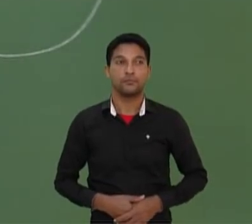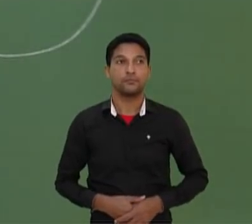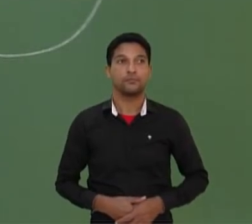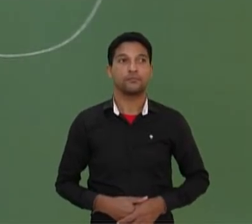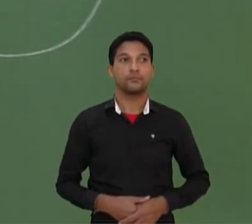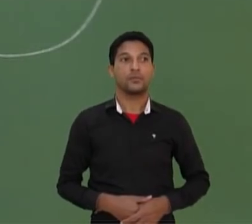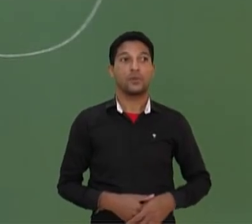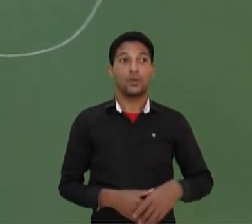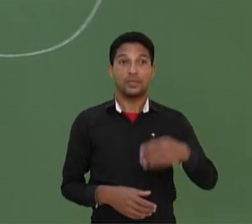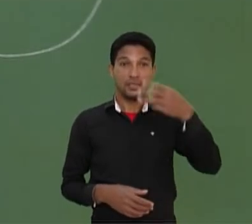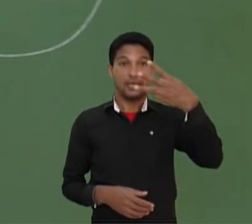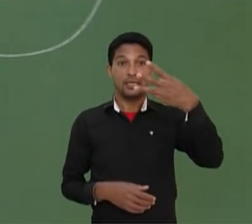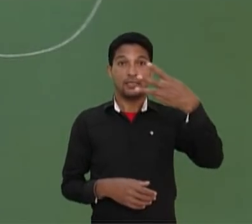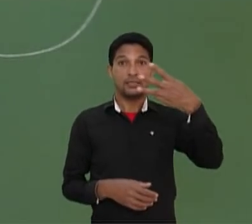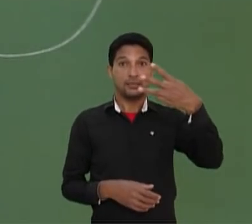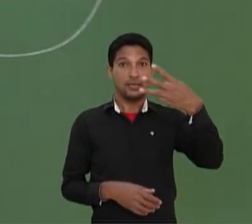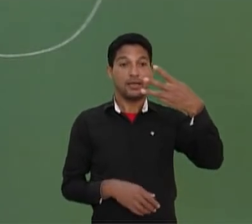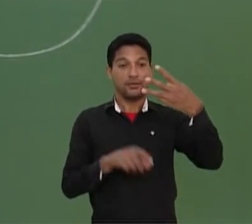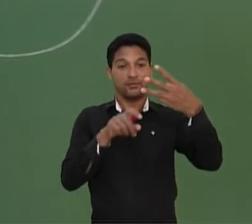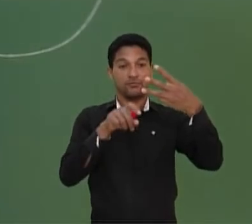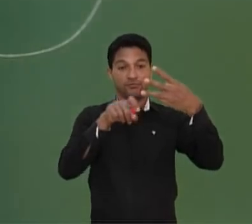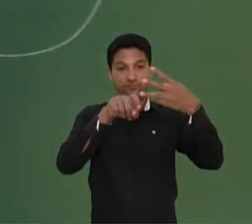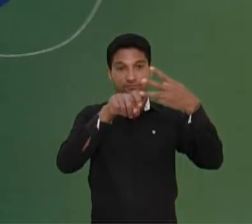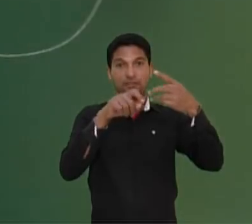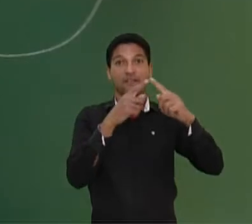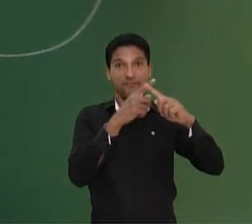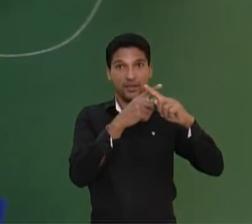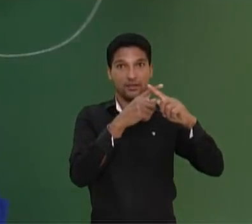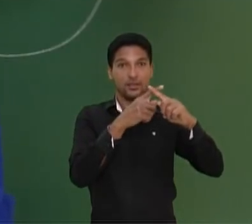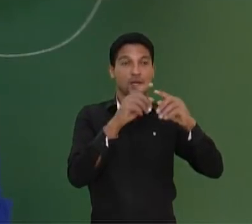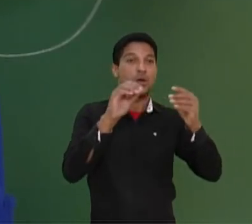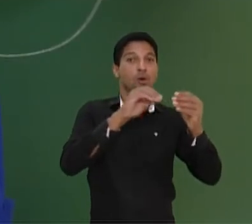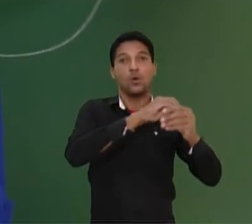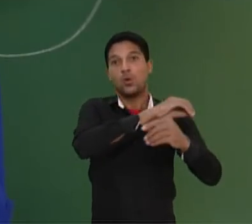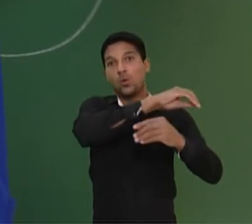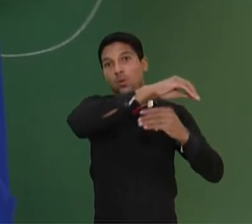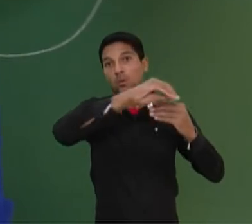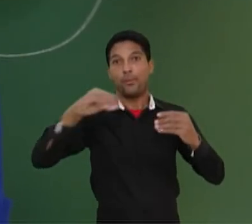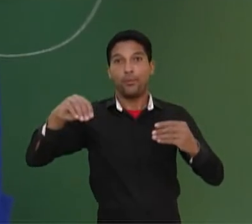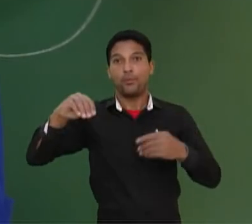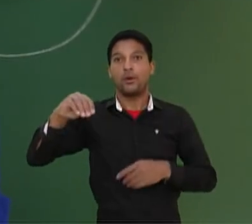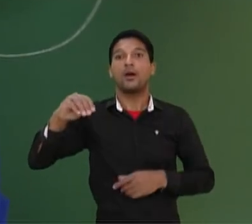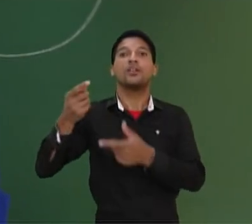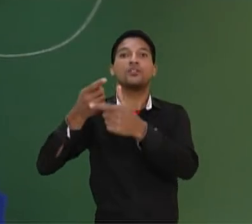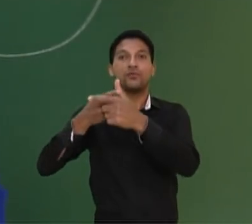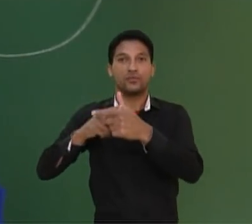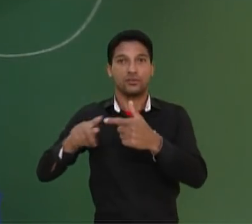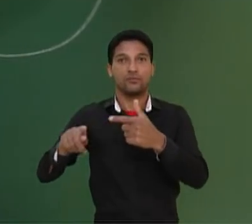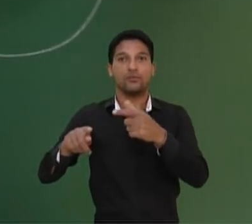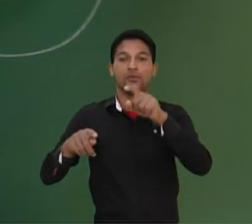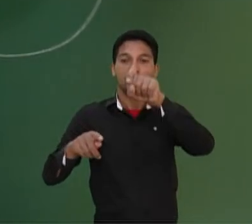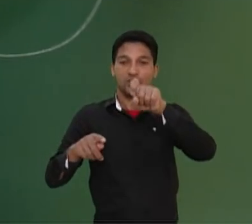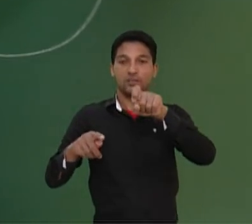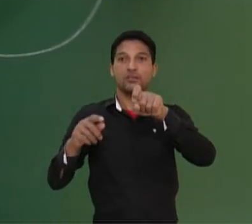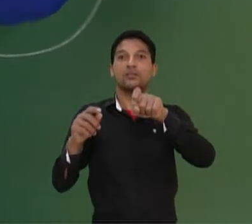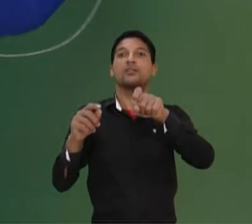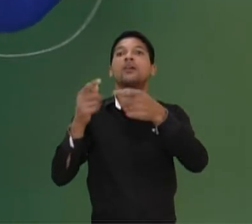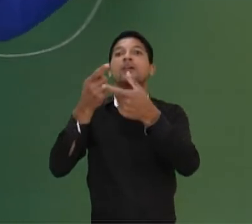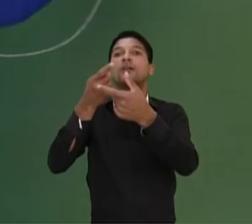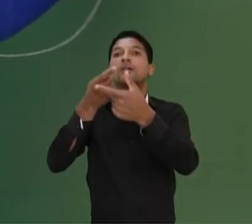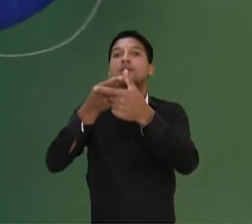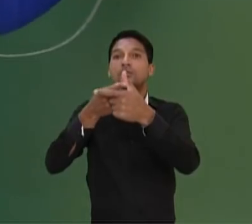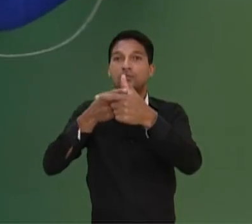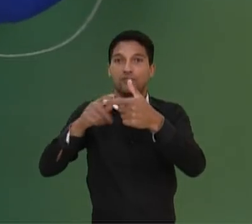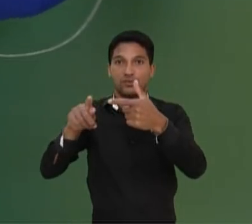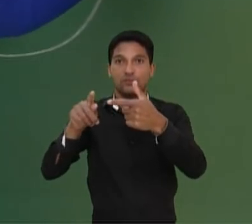O 3 está multiplicando, passa para o outro lado dividindo. Então, x igual a 210 por 3 e